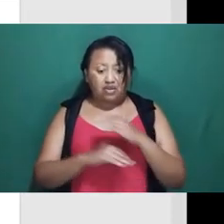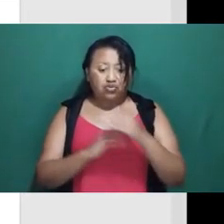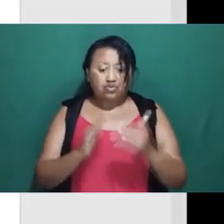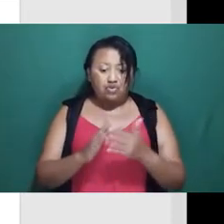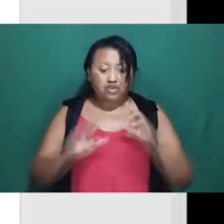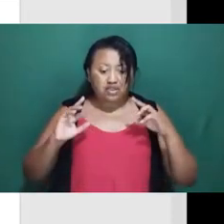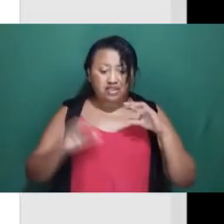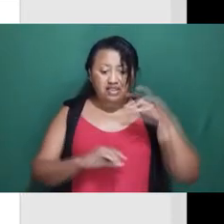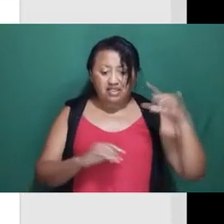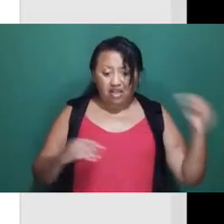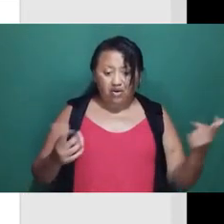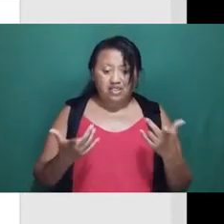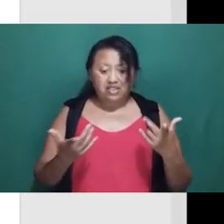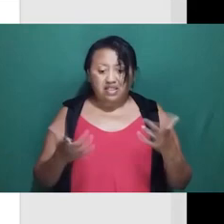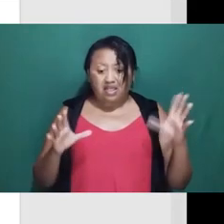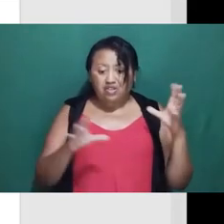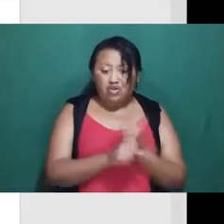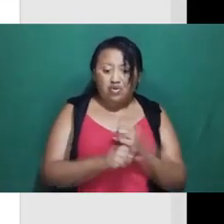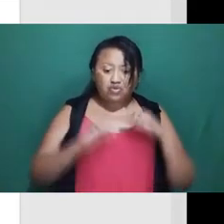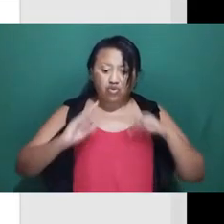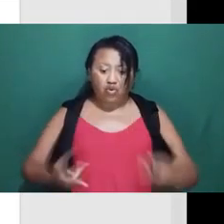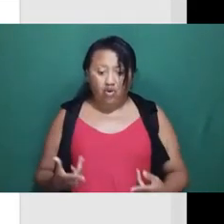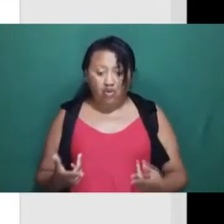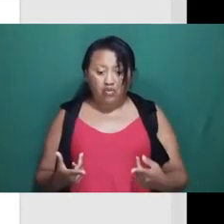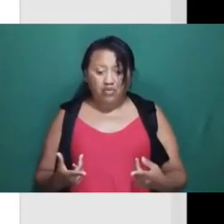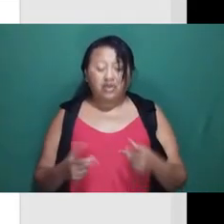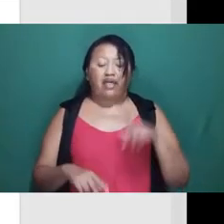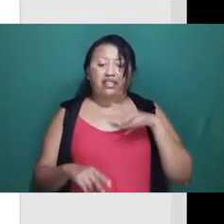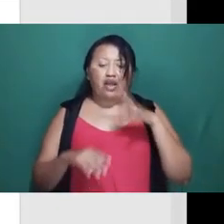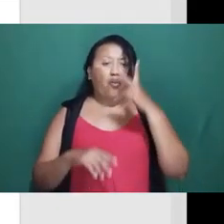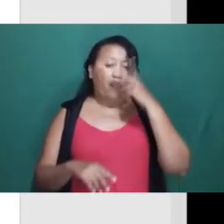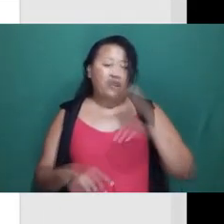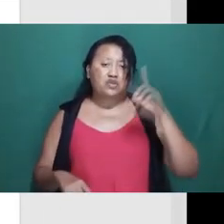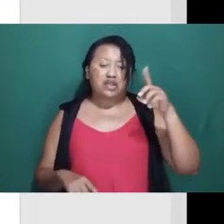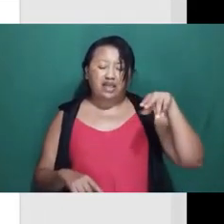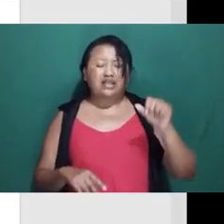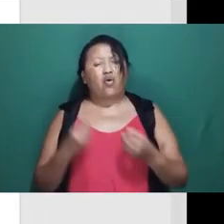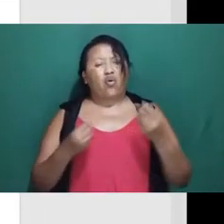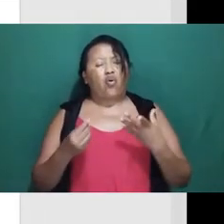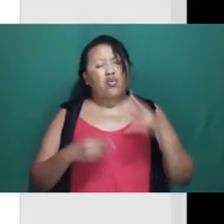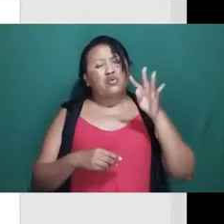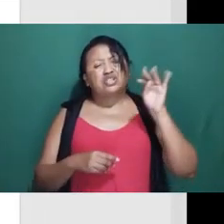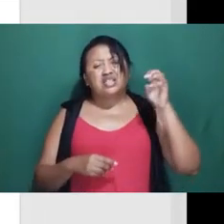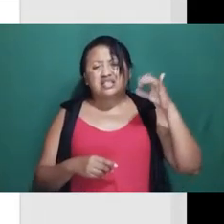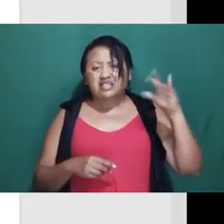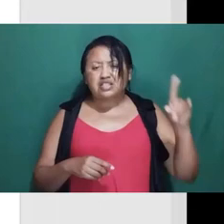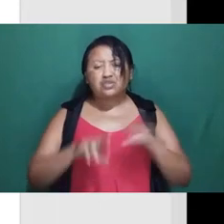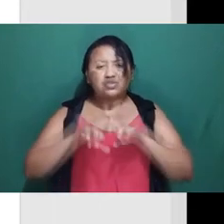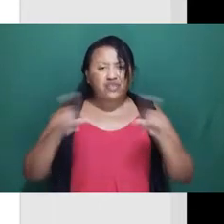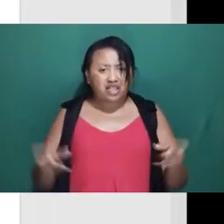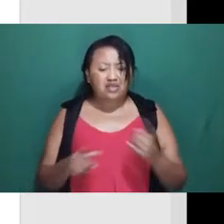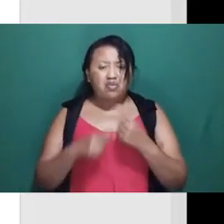DNA apesar disso parecer um pouco absurdo gente mas isso é verdade tá Como é que os tecidos Eles são diferentes né porque